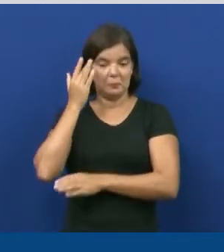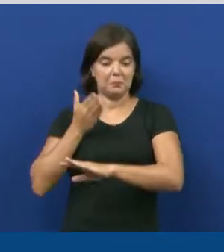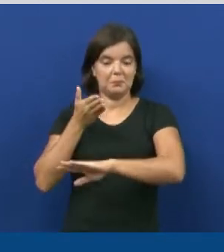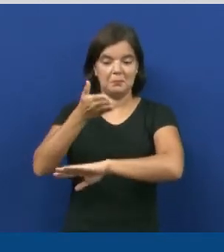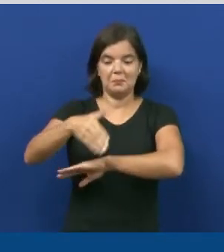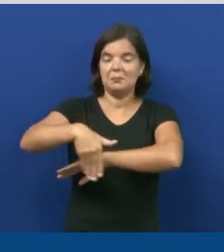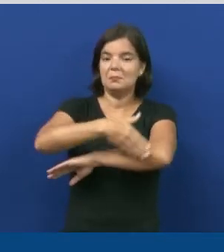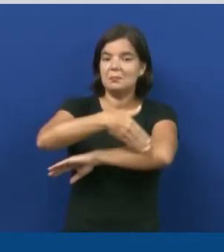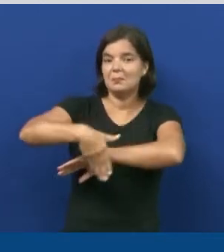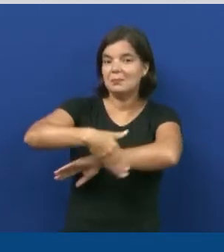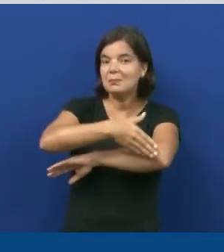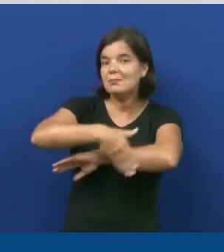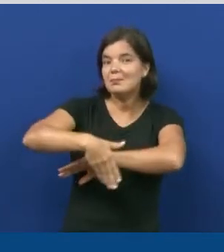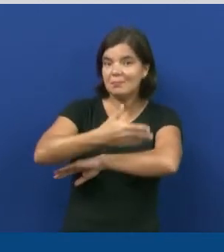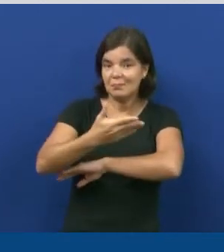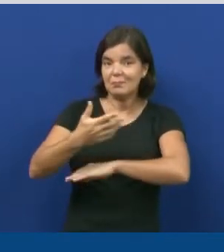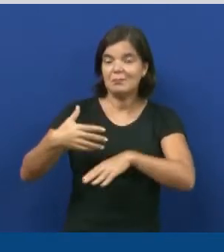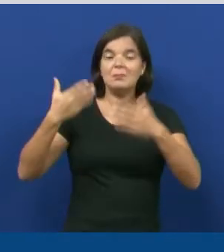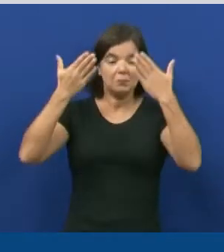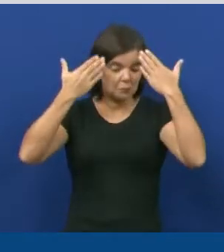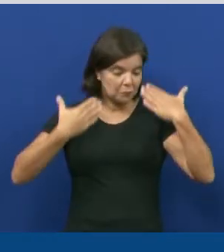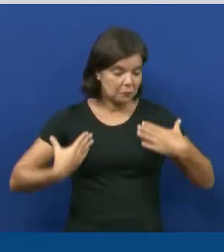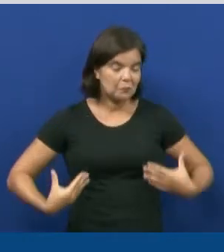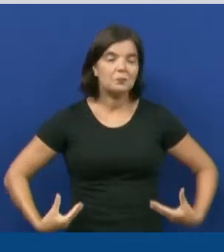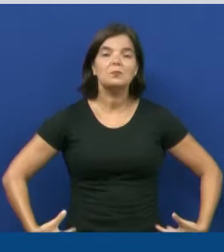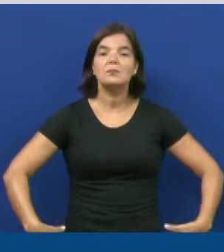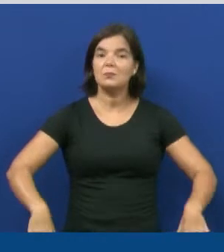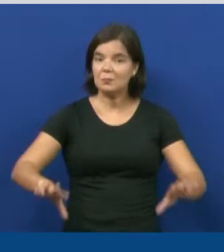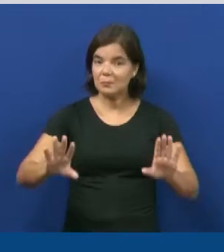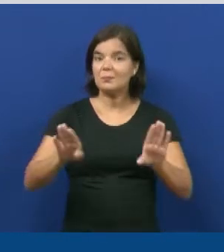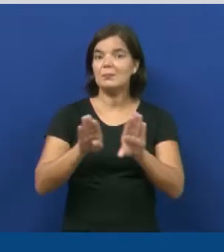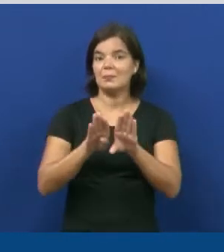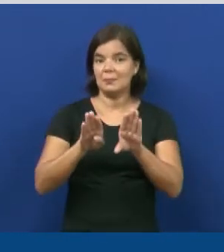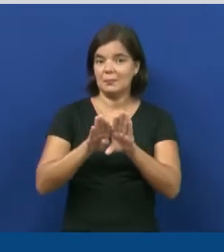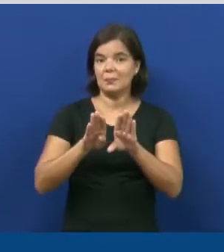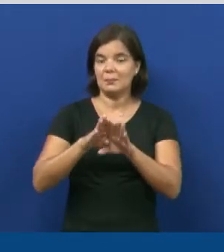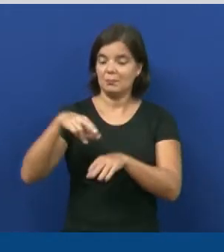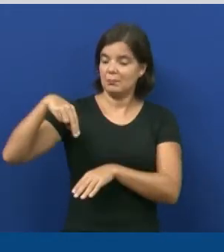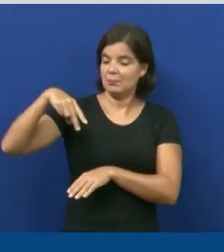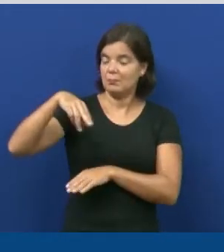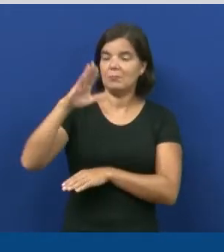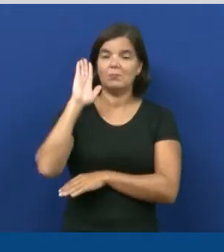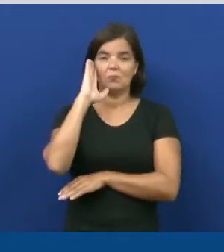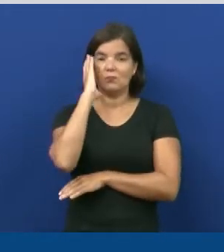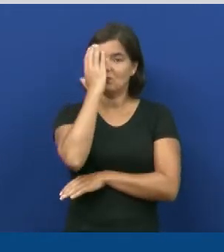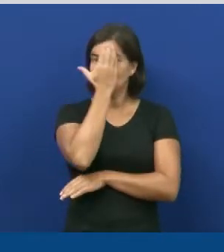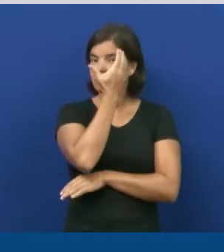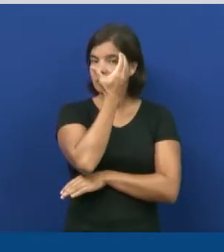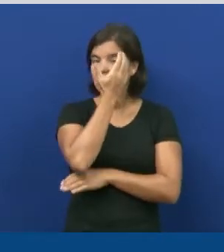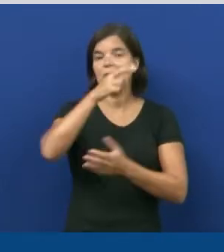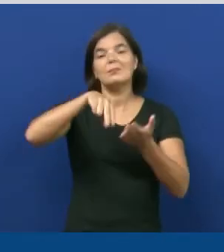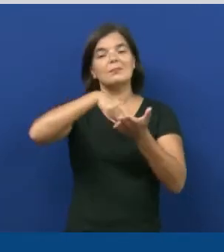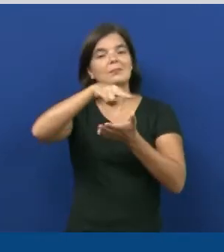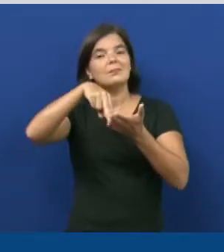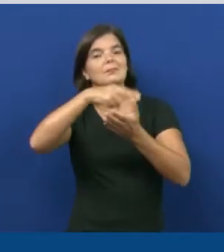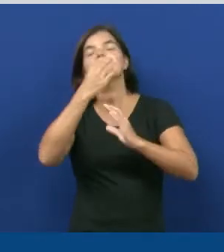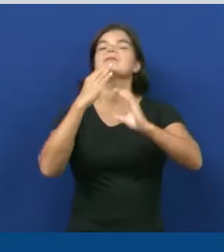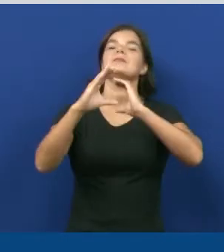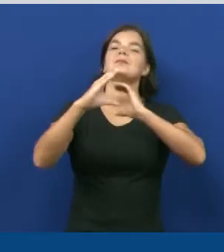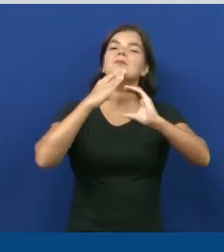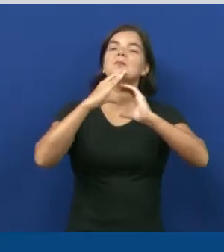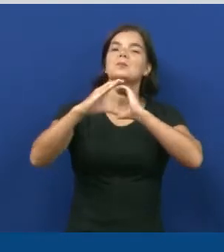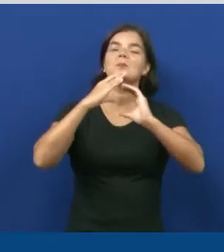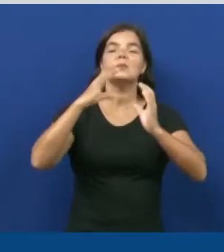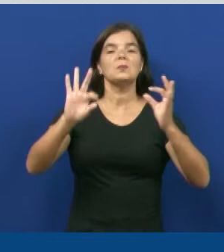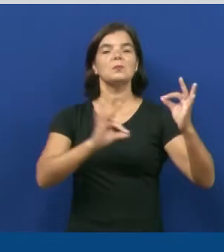às ruas para comemorações vestidas com adereços, desfilando mascaradas, dançando, cantando e